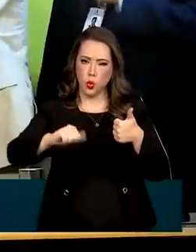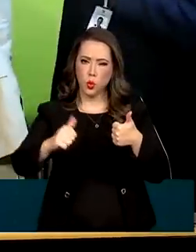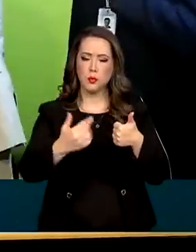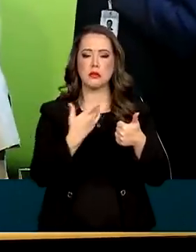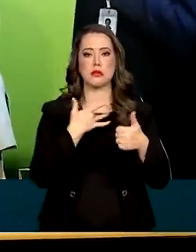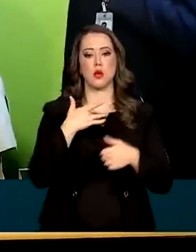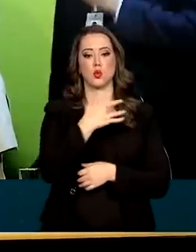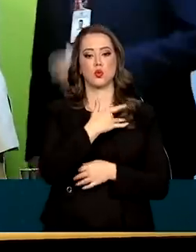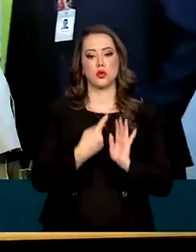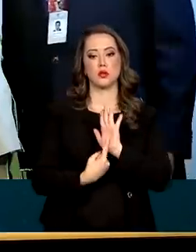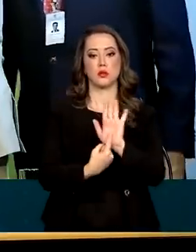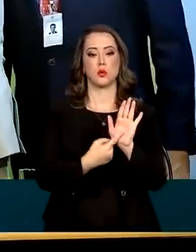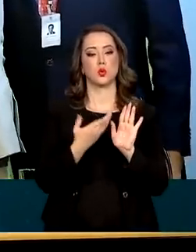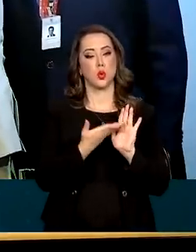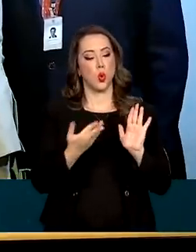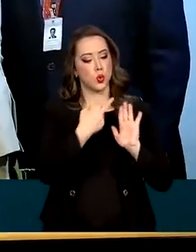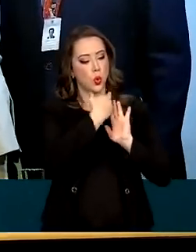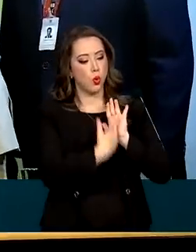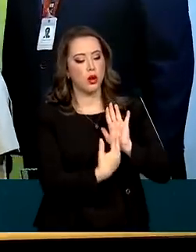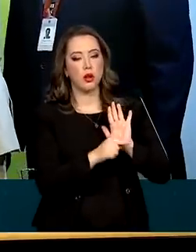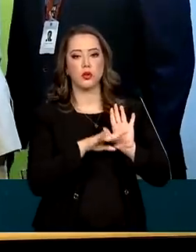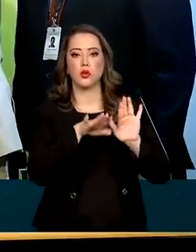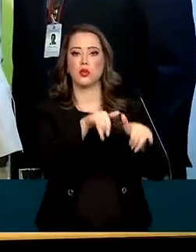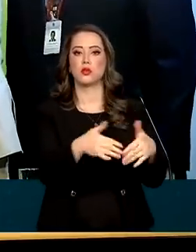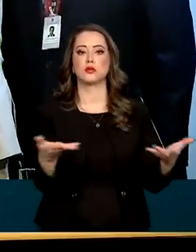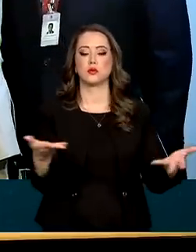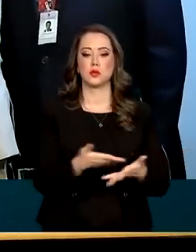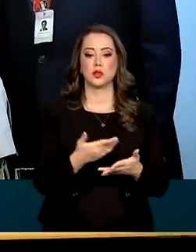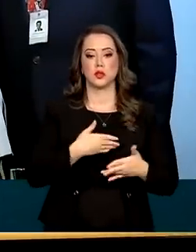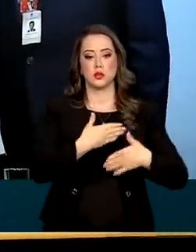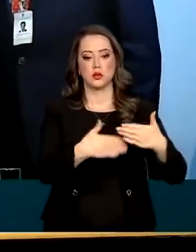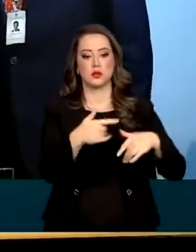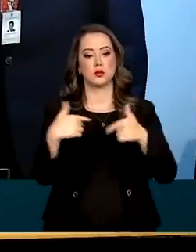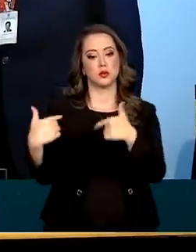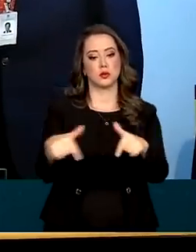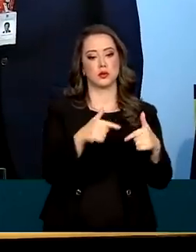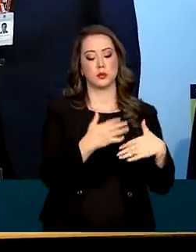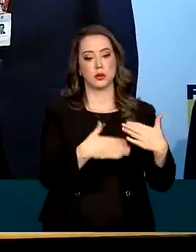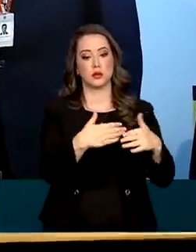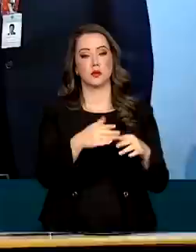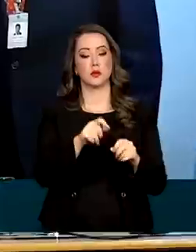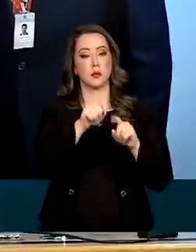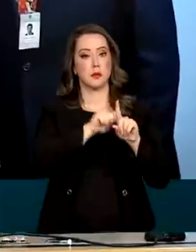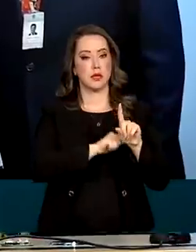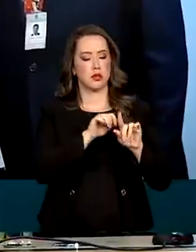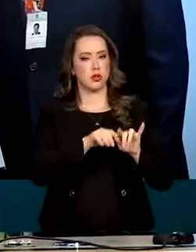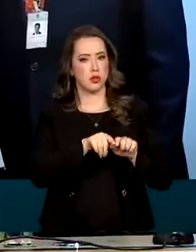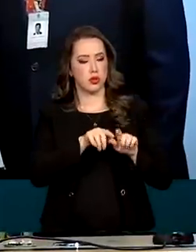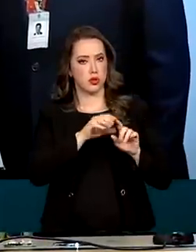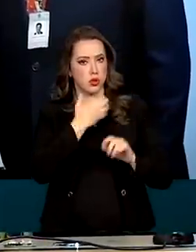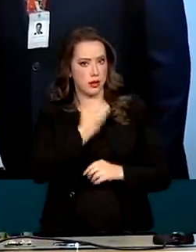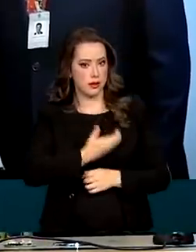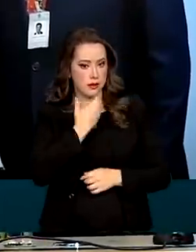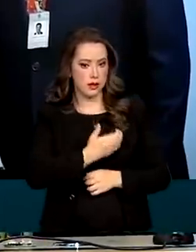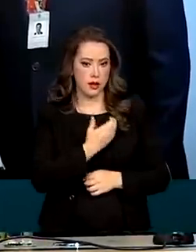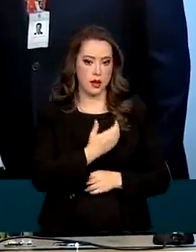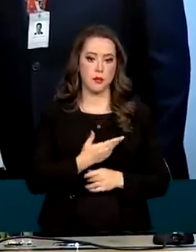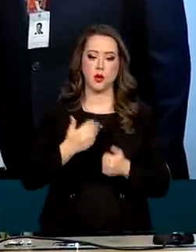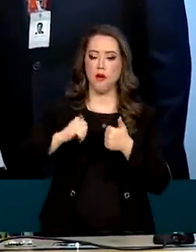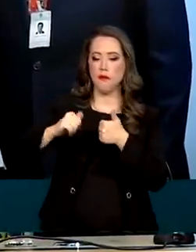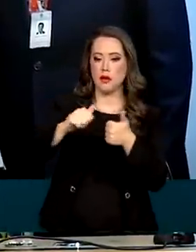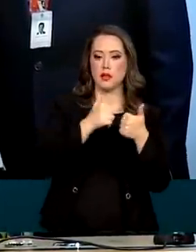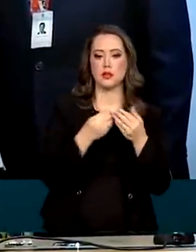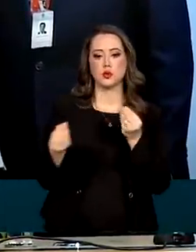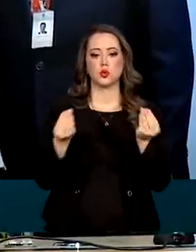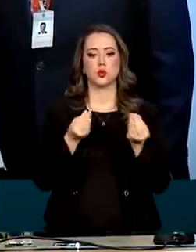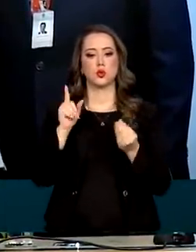entregou hoje o relatório final das atividades envolvidas durante o mês de dezembro o documento é um diagnóstico dos dados